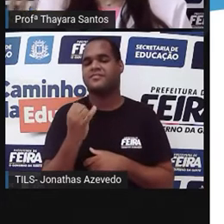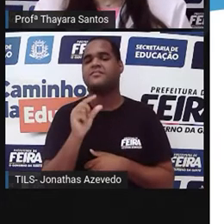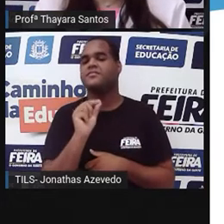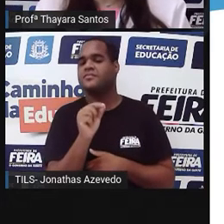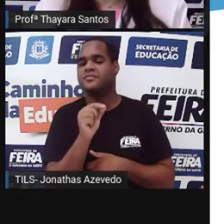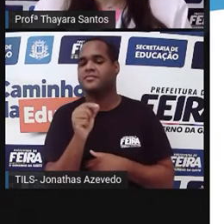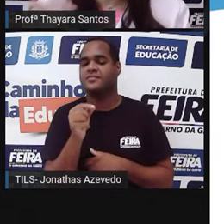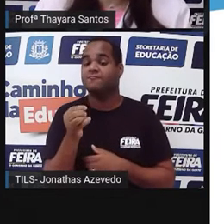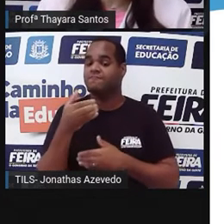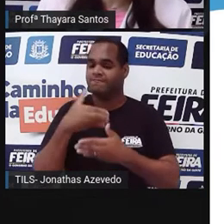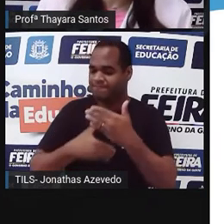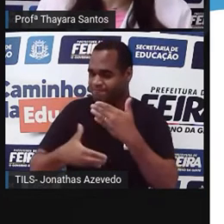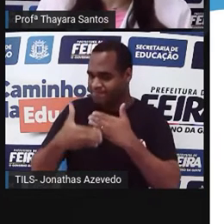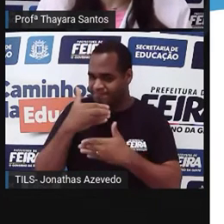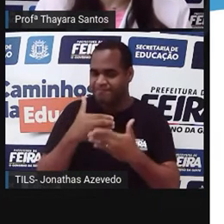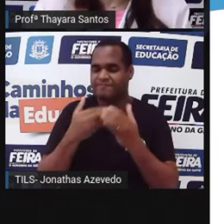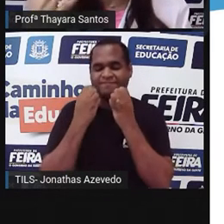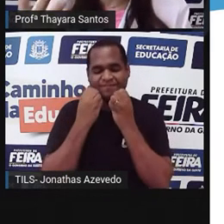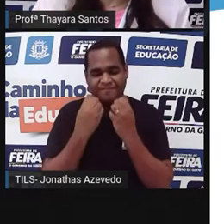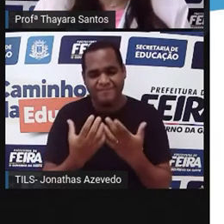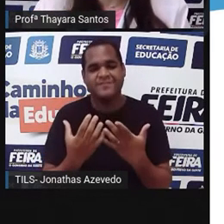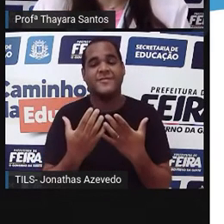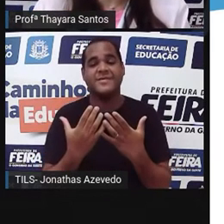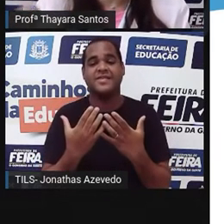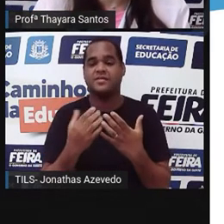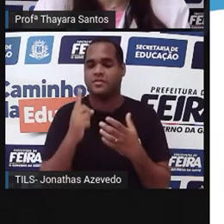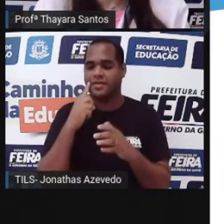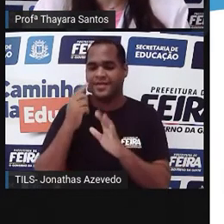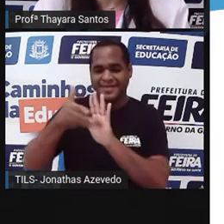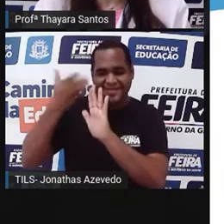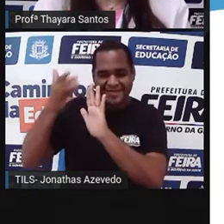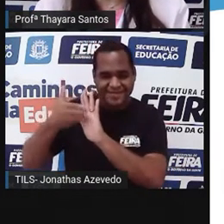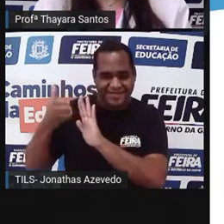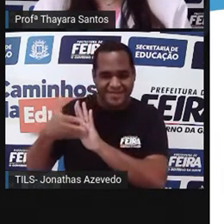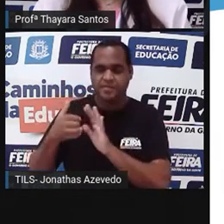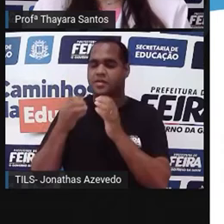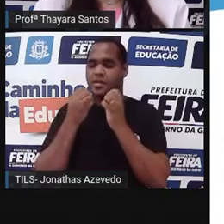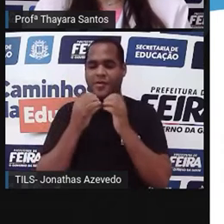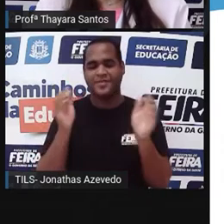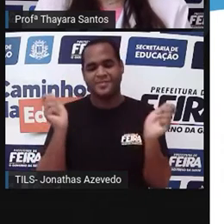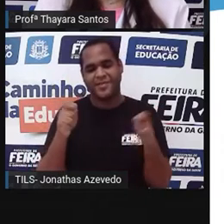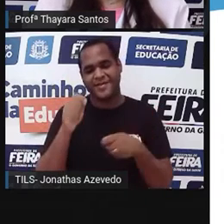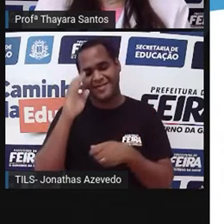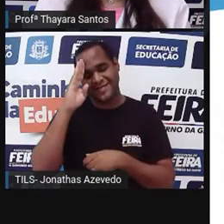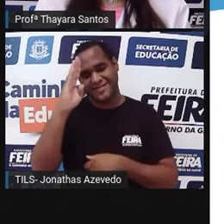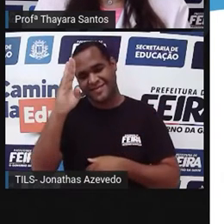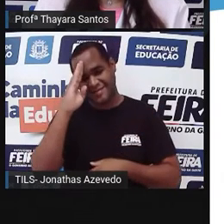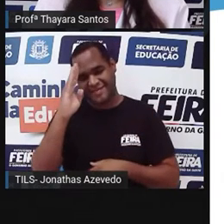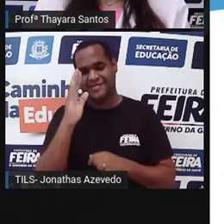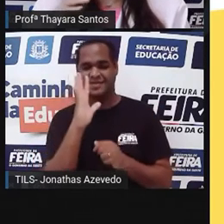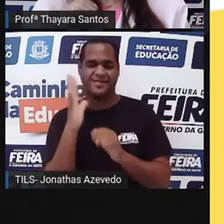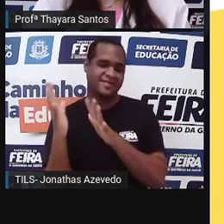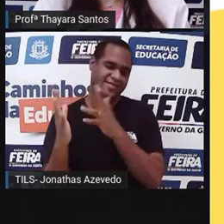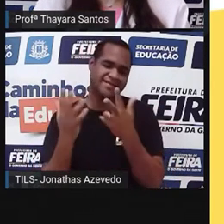de provisão ou abastecimento, que a gente está tirando um recurso diretamente ali da natureza.